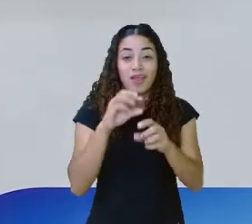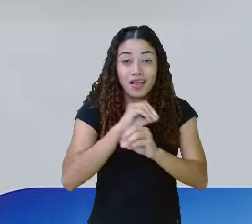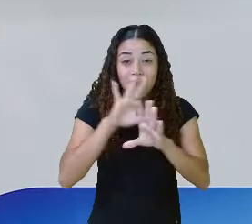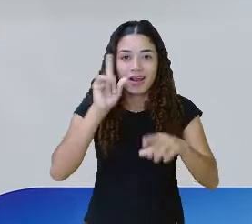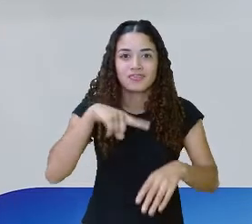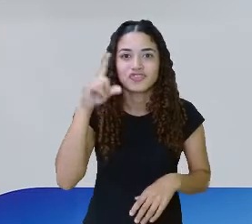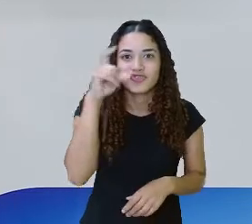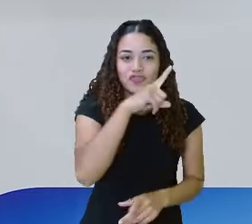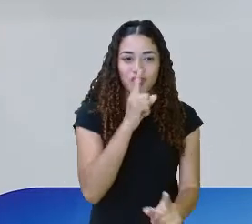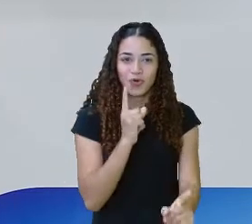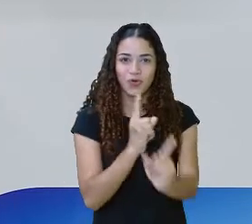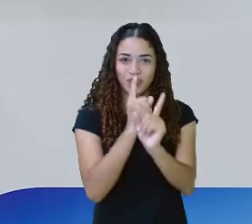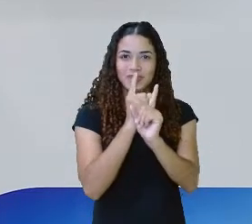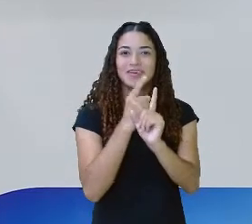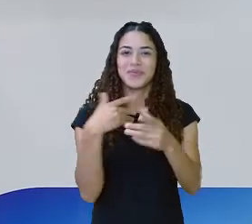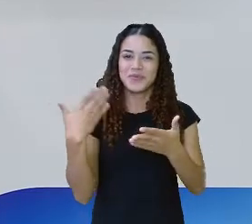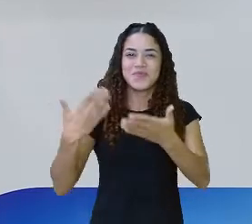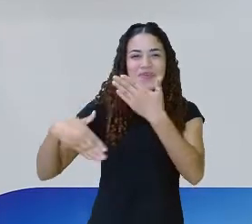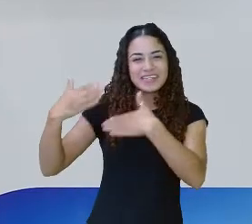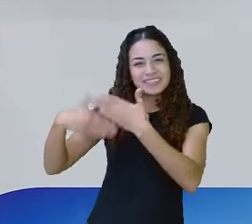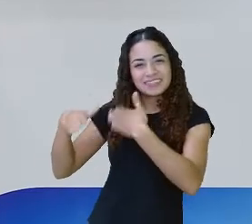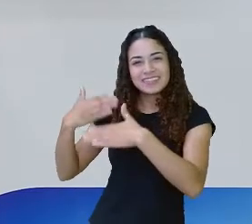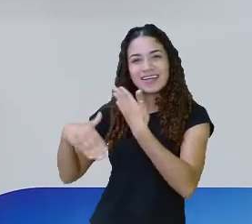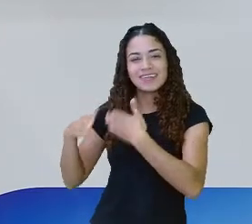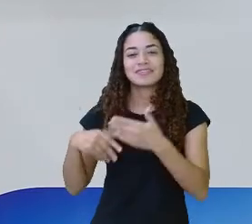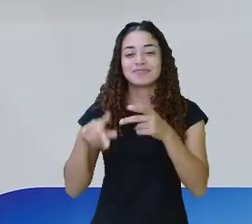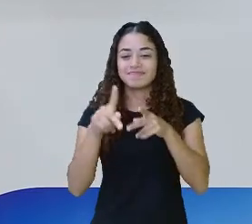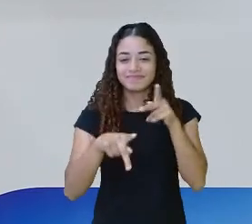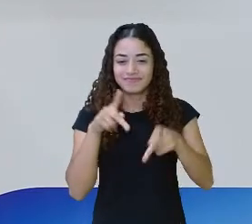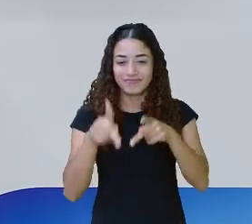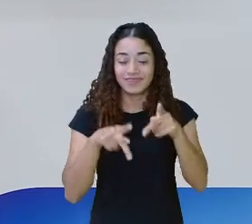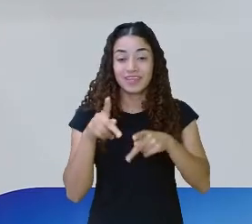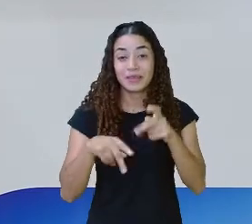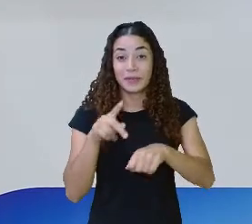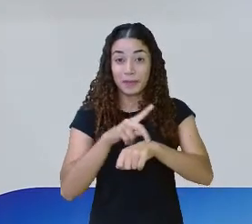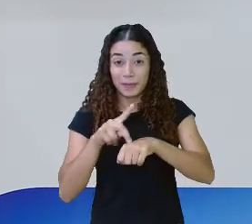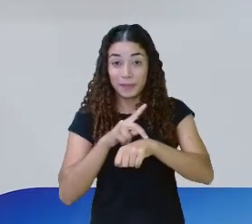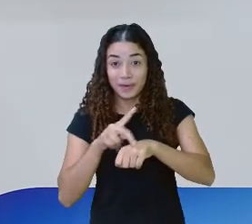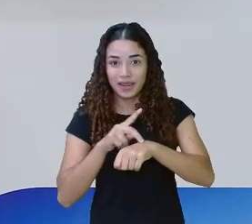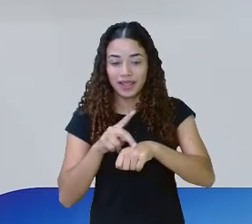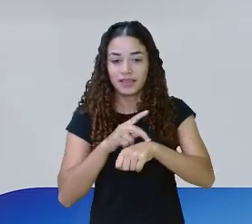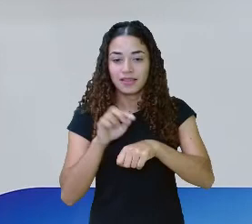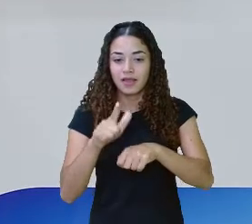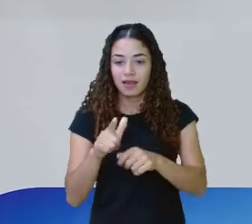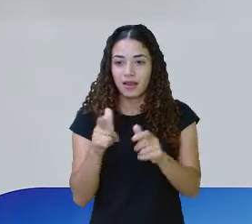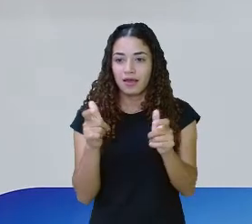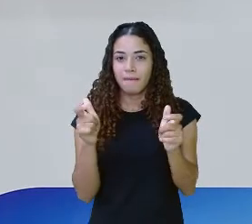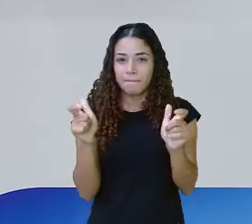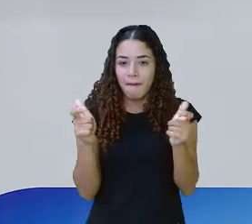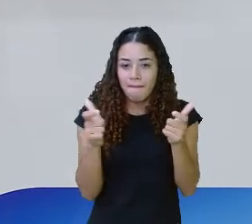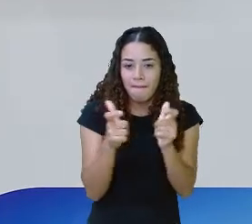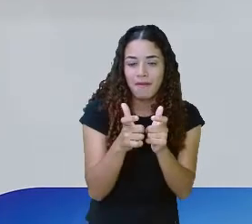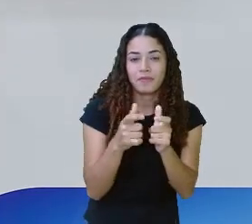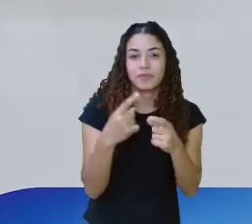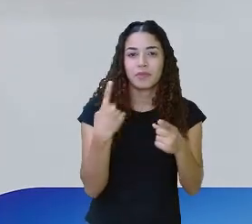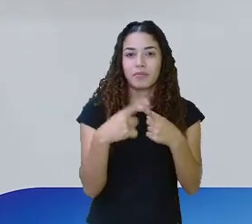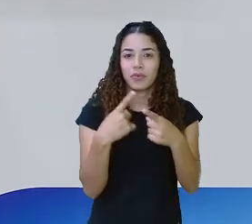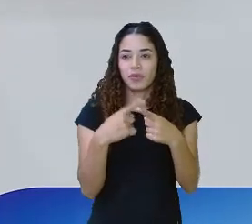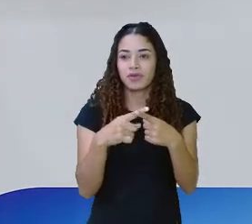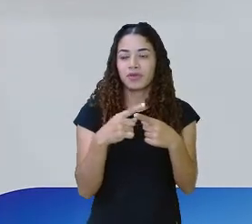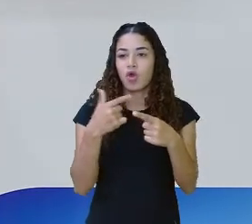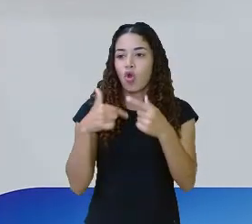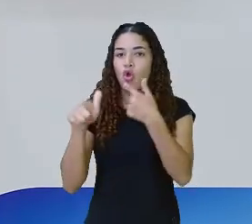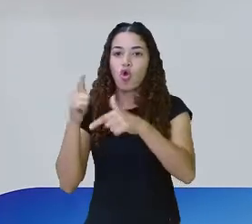época, a população de Biston betularia preta era menor, porque ela era mais caçada pelos